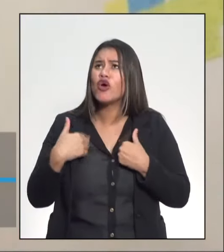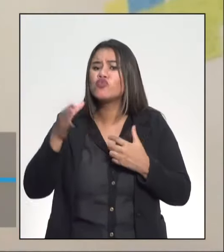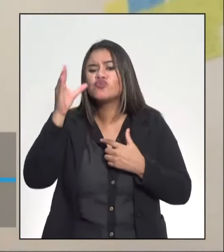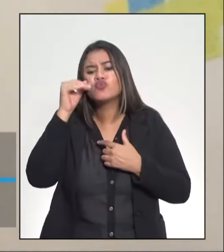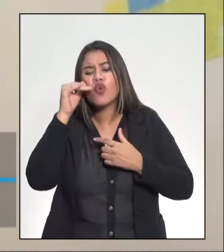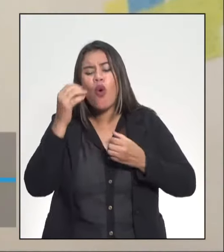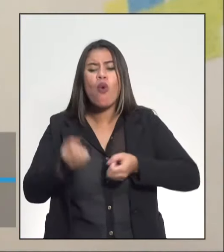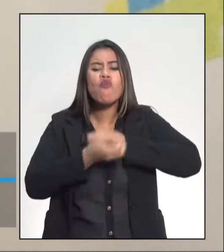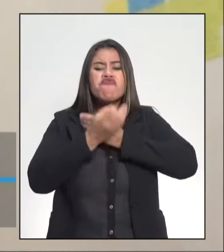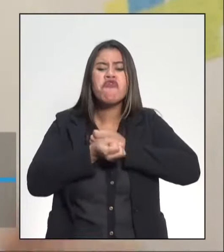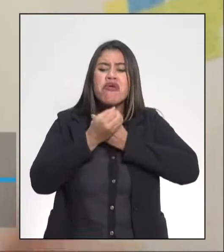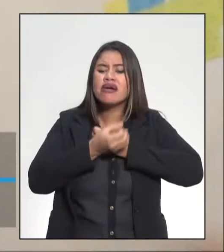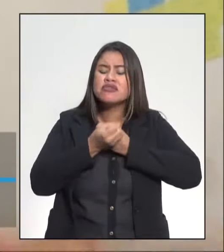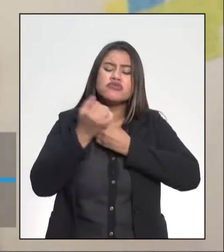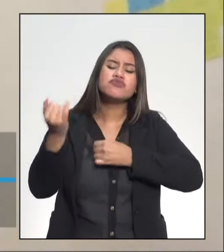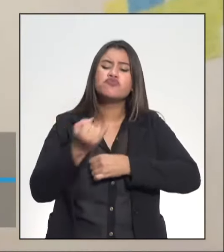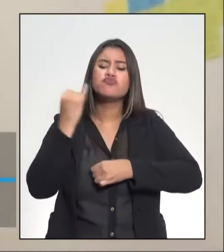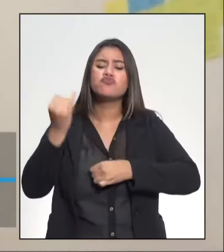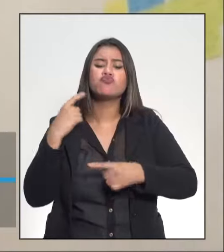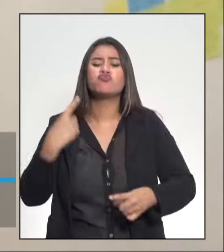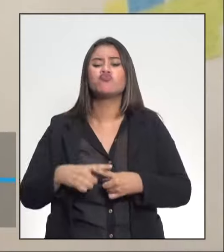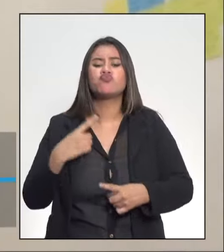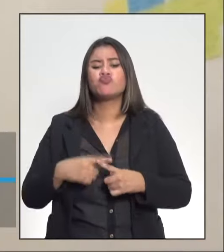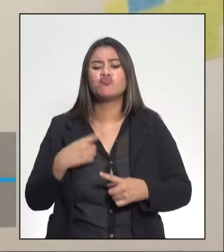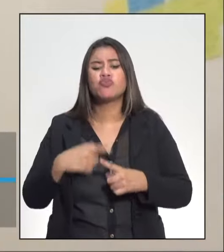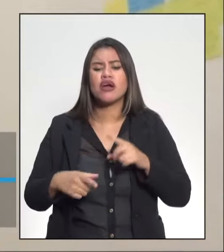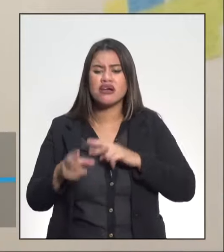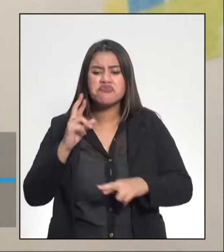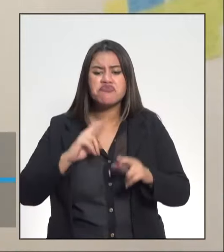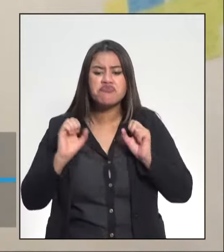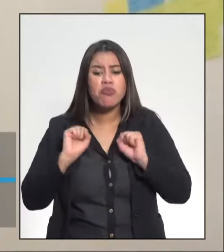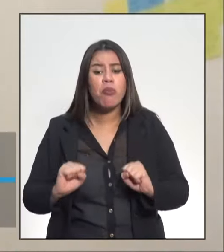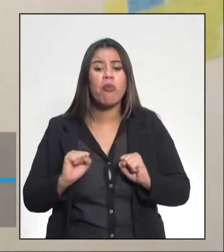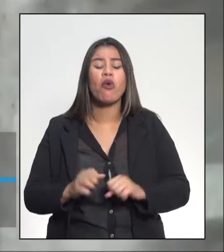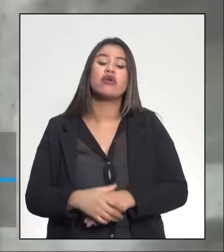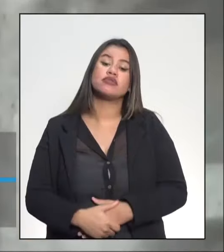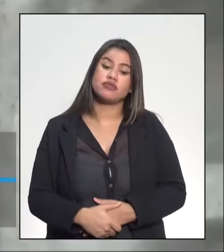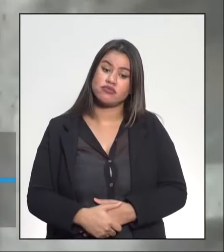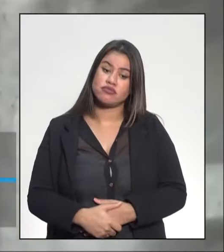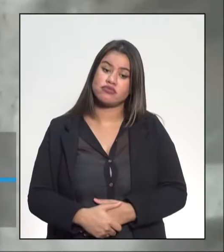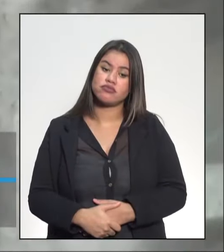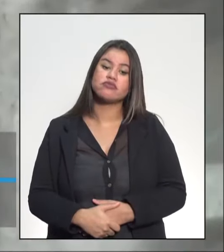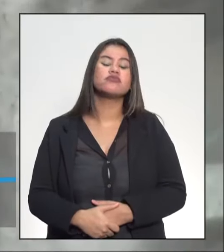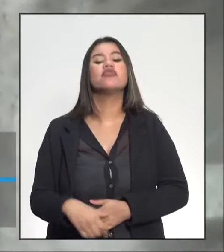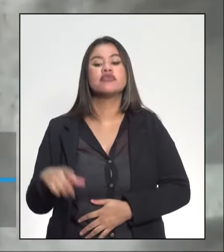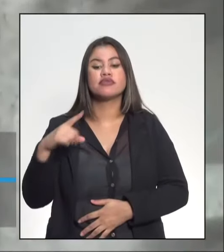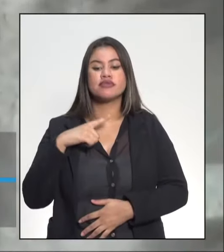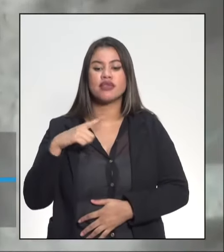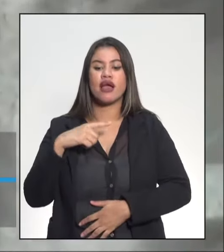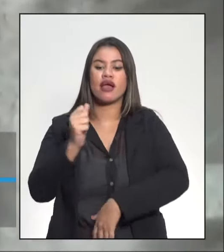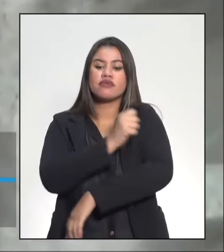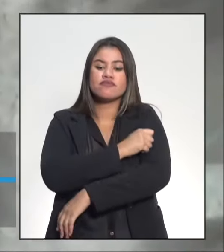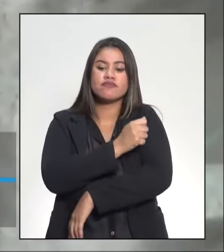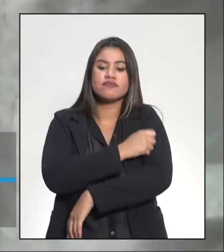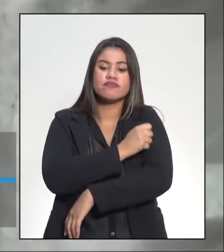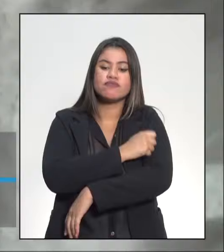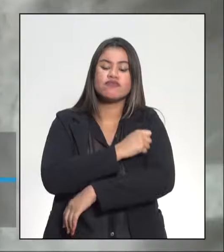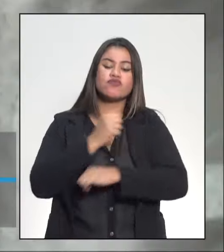informar, se agregar dessas fontes? Alguém consegue me responder? Olha, professor, tem um aluno aqui